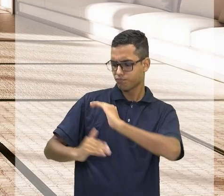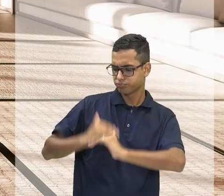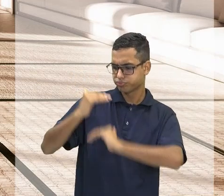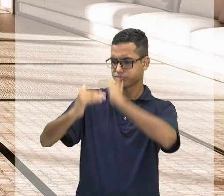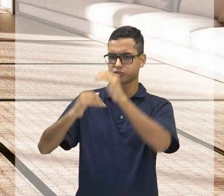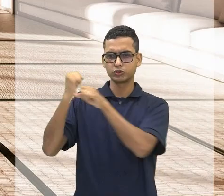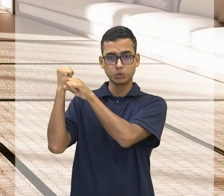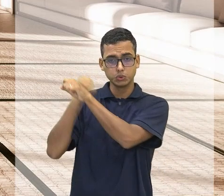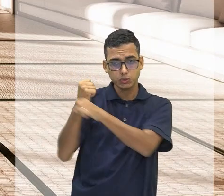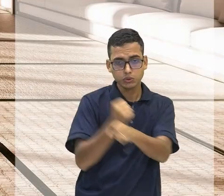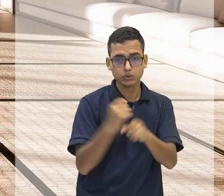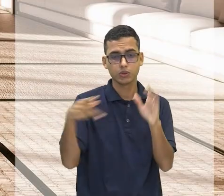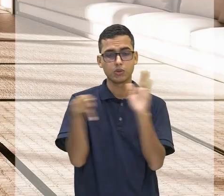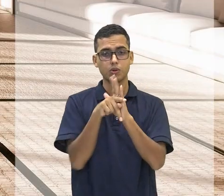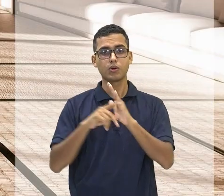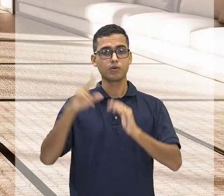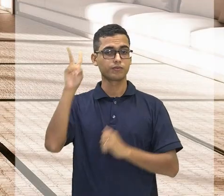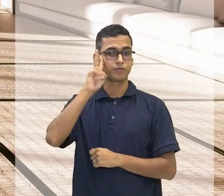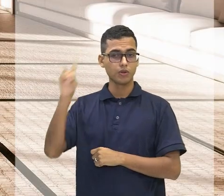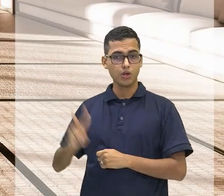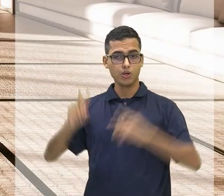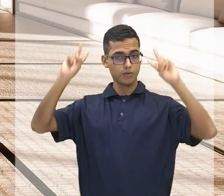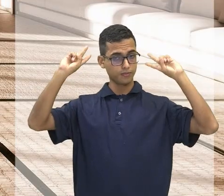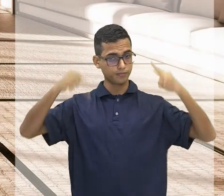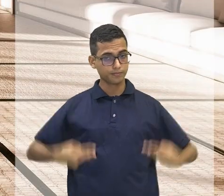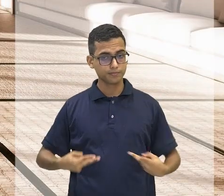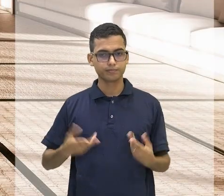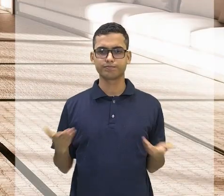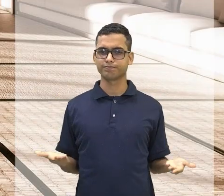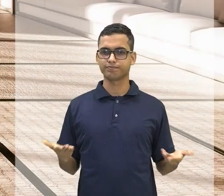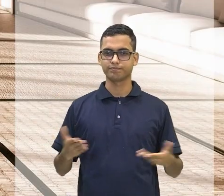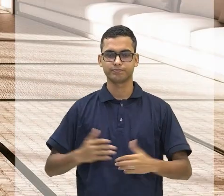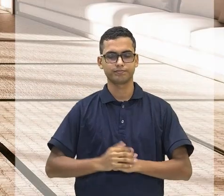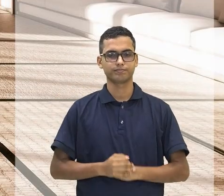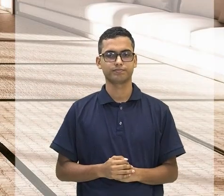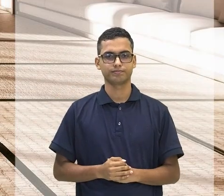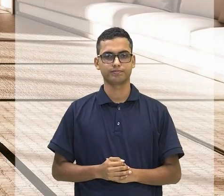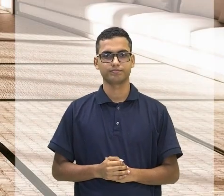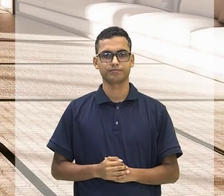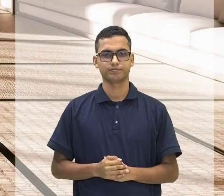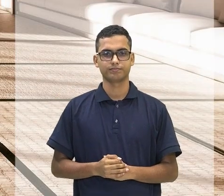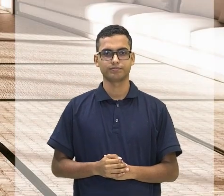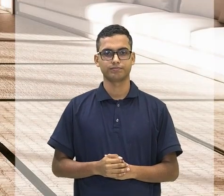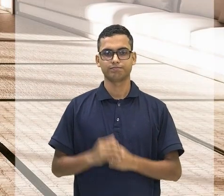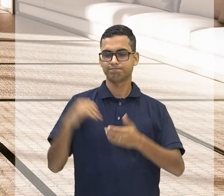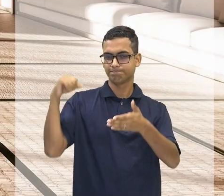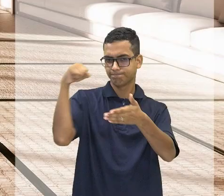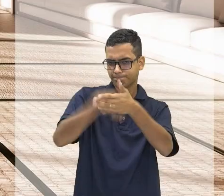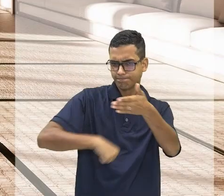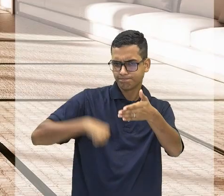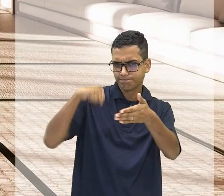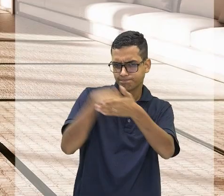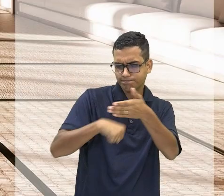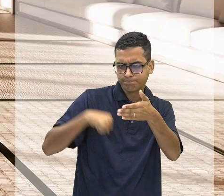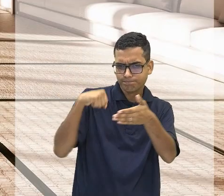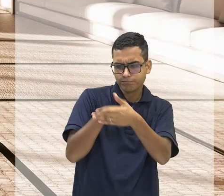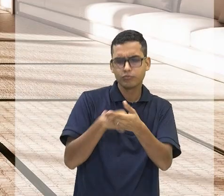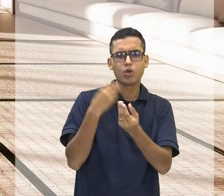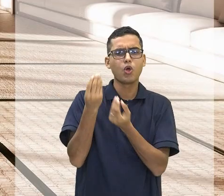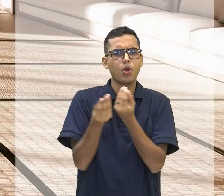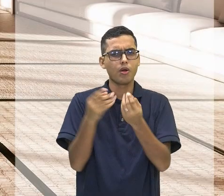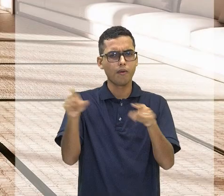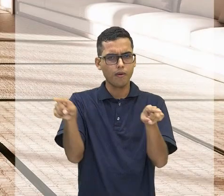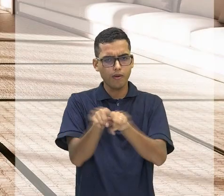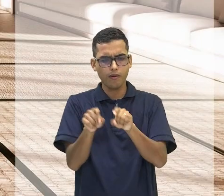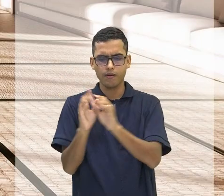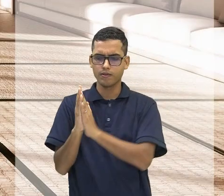durante a nossa história? Então vamos lá, olha só. A luta faz parte ali desde o tempo